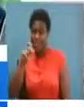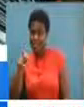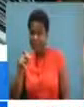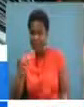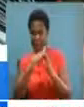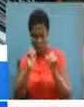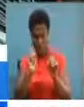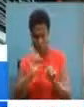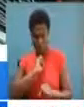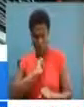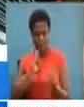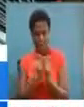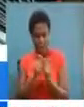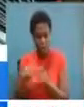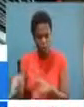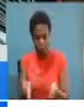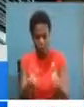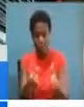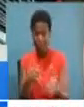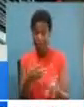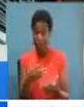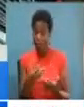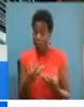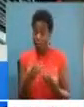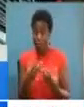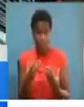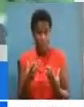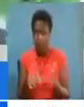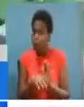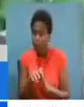lugar lá. Então, a minha tinha meios de pôr produto